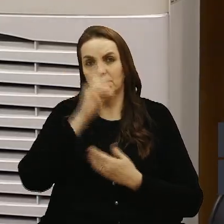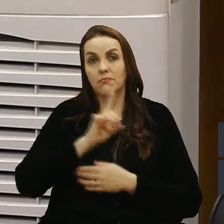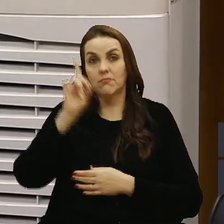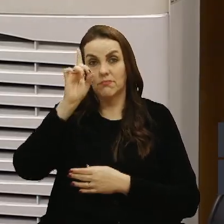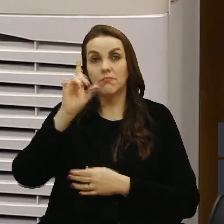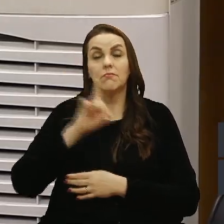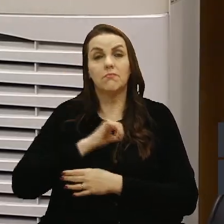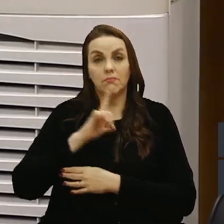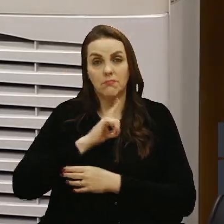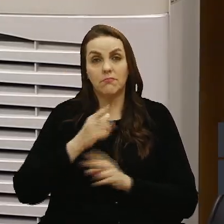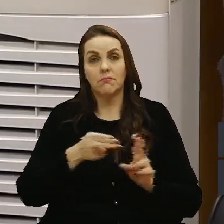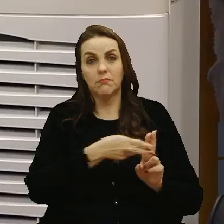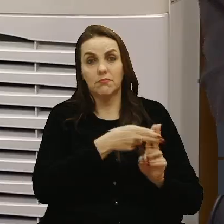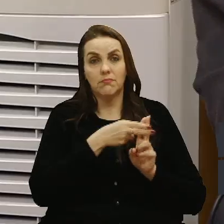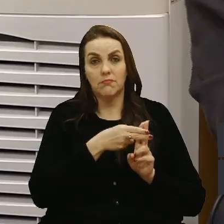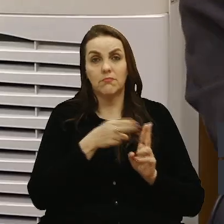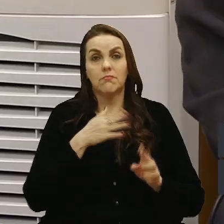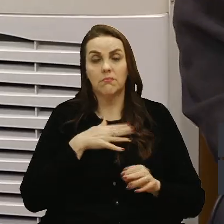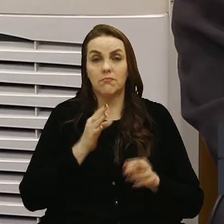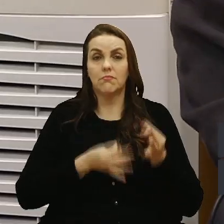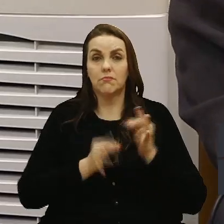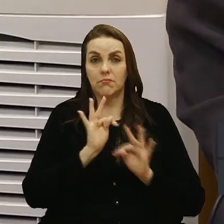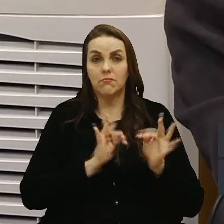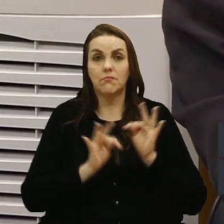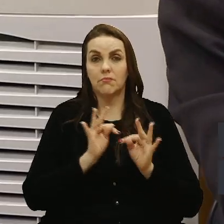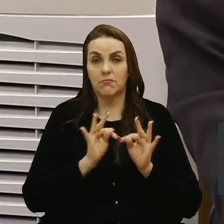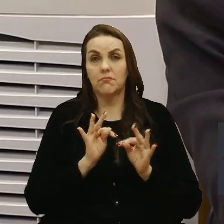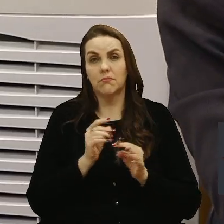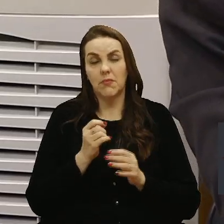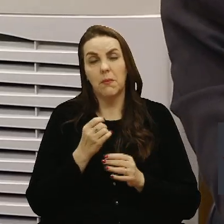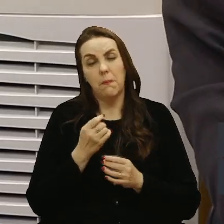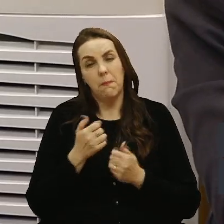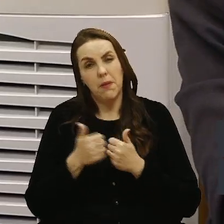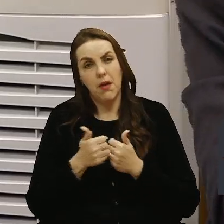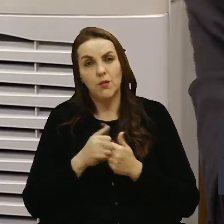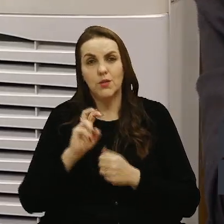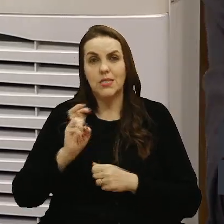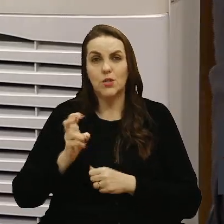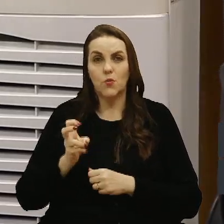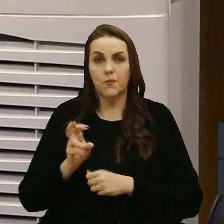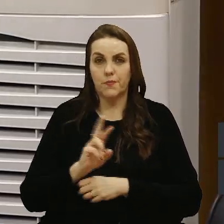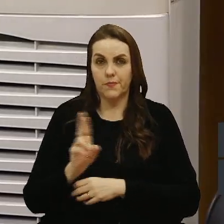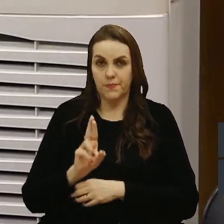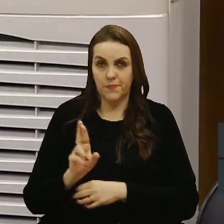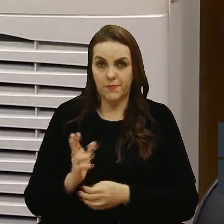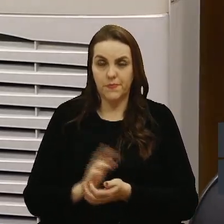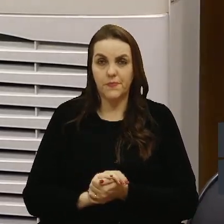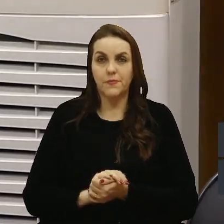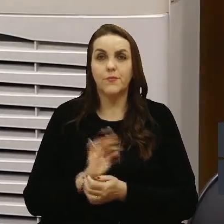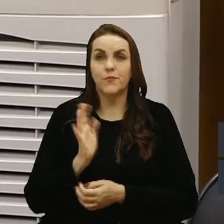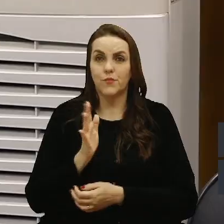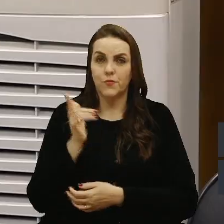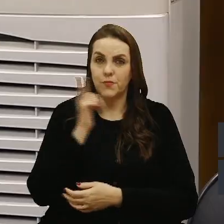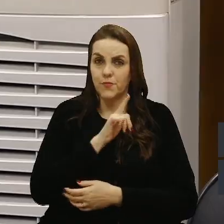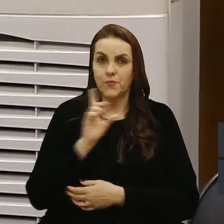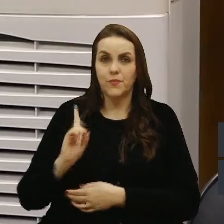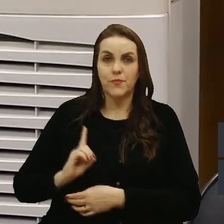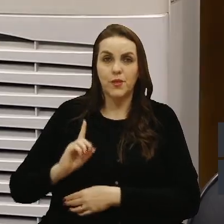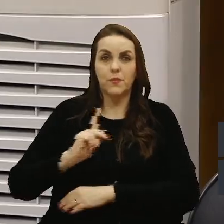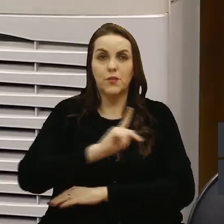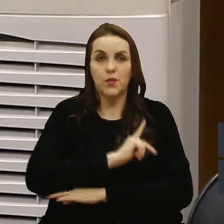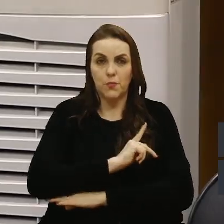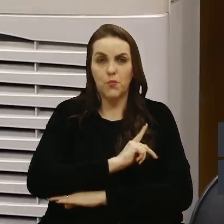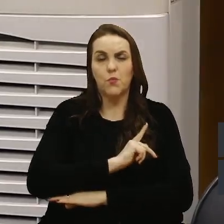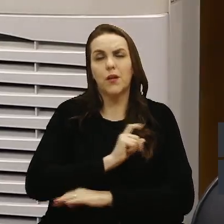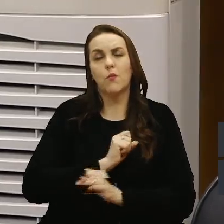existe o SUS, porque hoje o meu tratamento ele custa aí próximo de R$5.000. Já ganho aí via Defensoria Pública há muitos